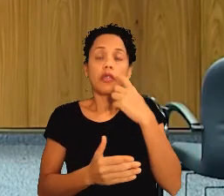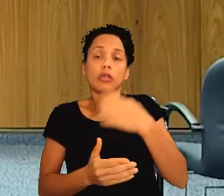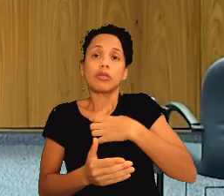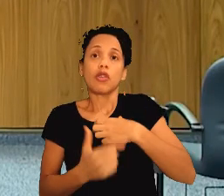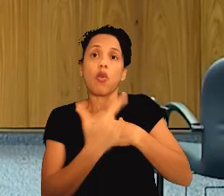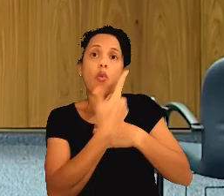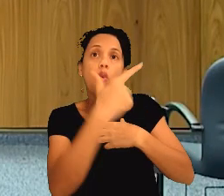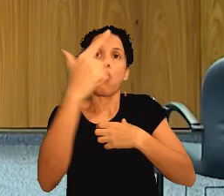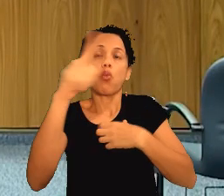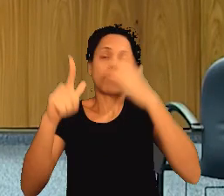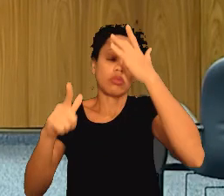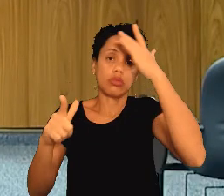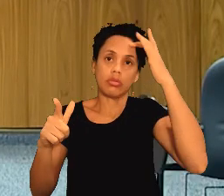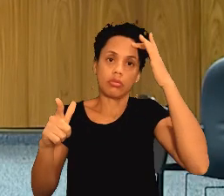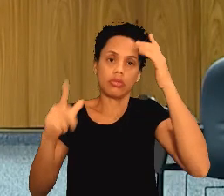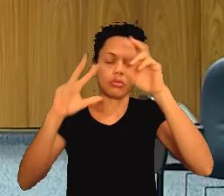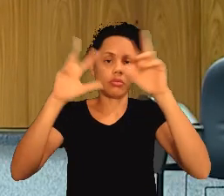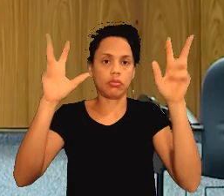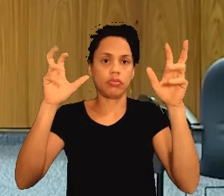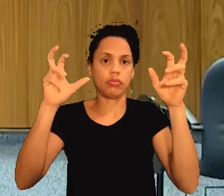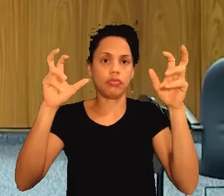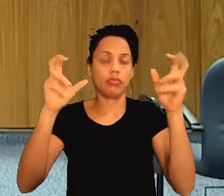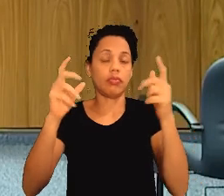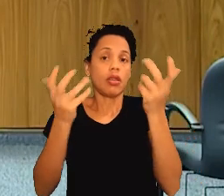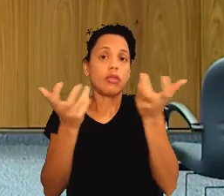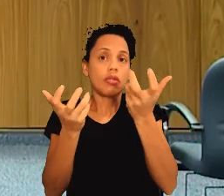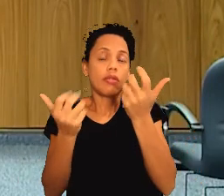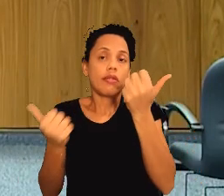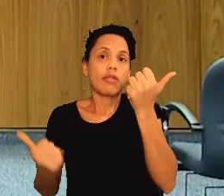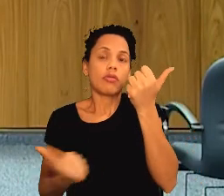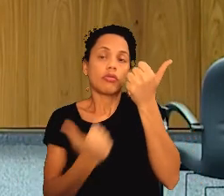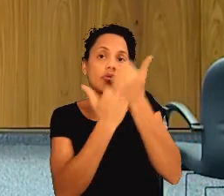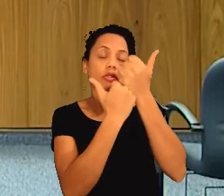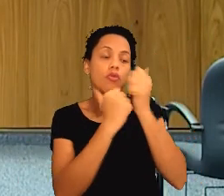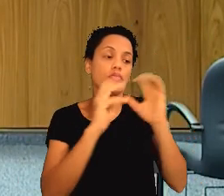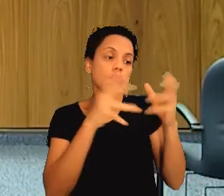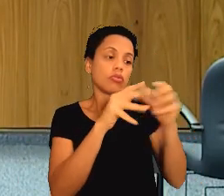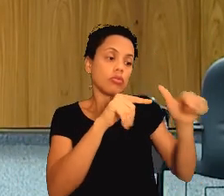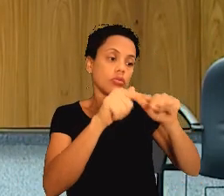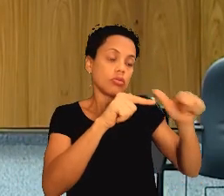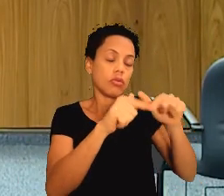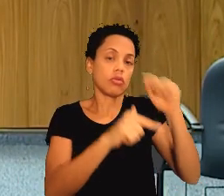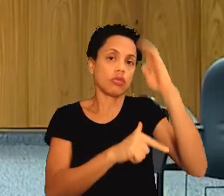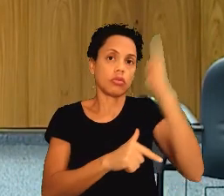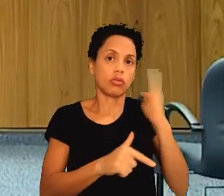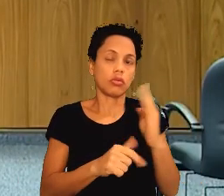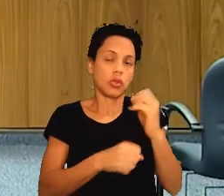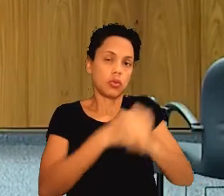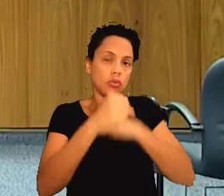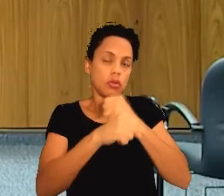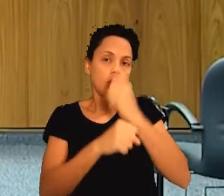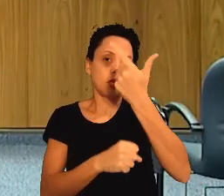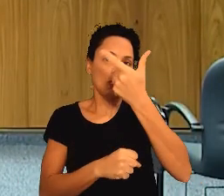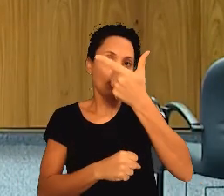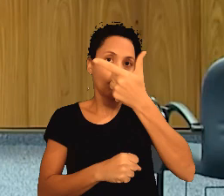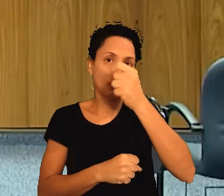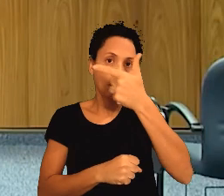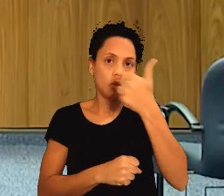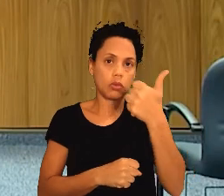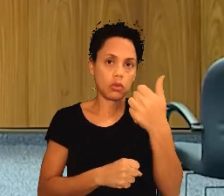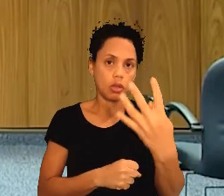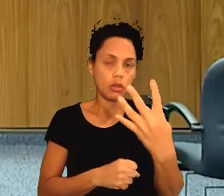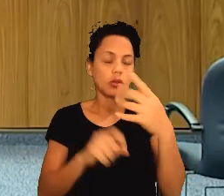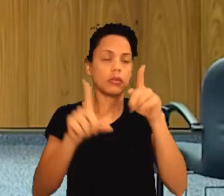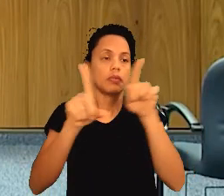essa temática. Então, isso começou com uma tentativa de assessorar o grupo de trabalho da Comissão Nacional da Verdade, em